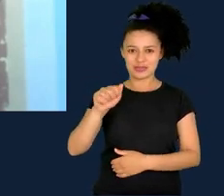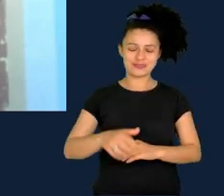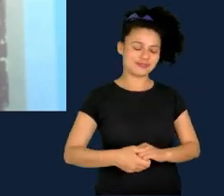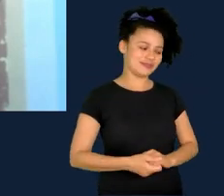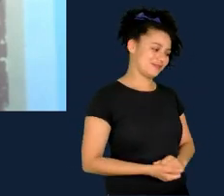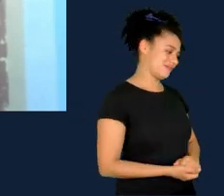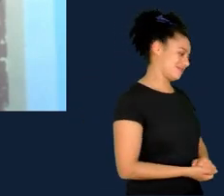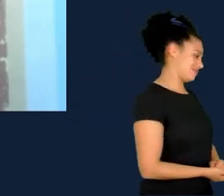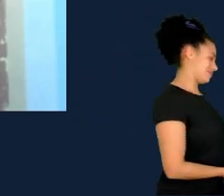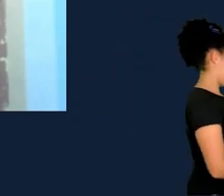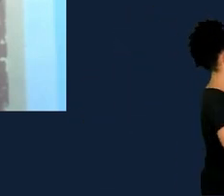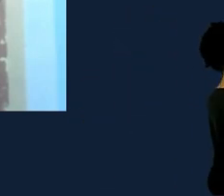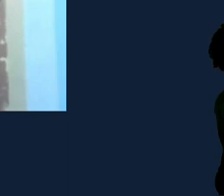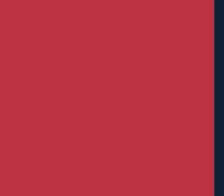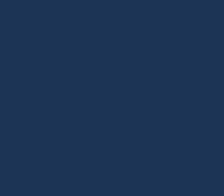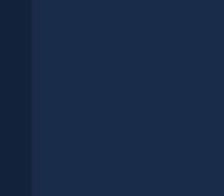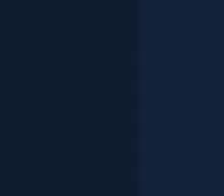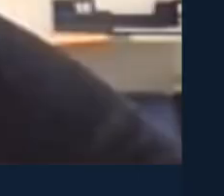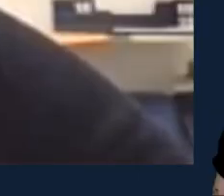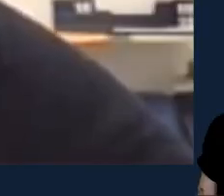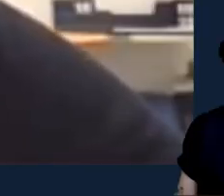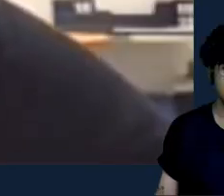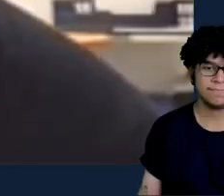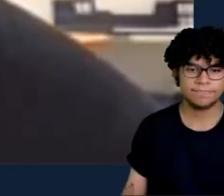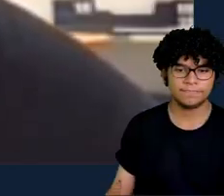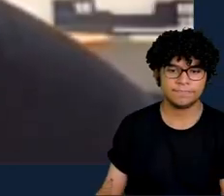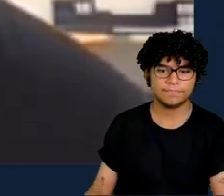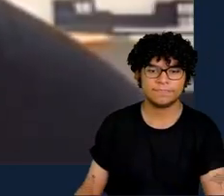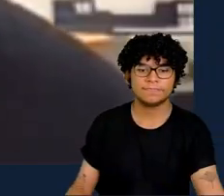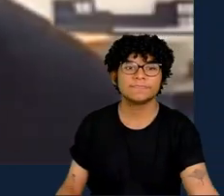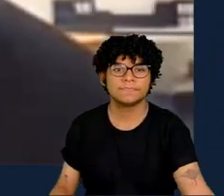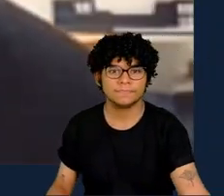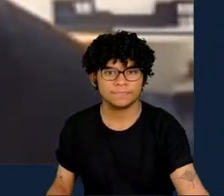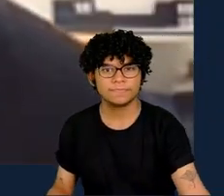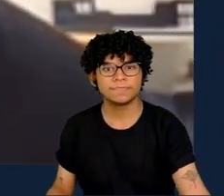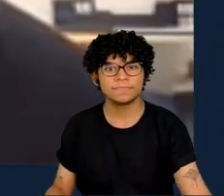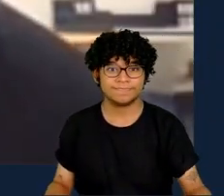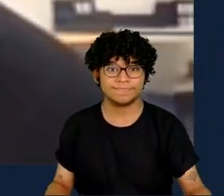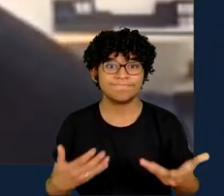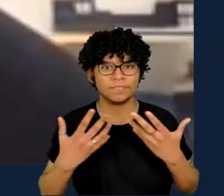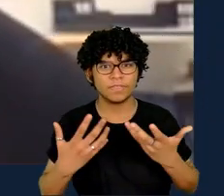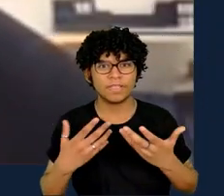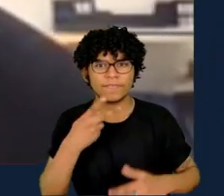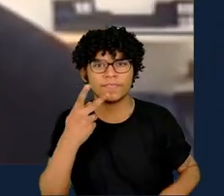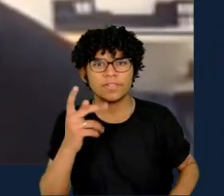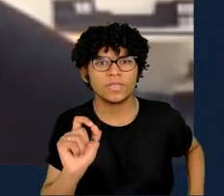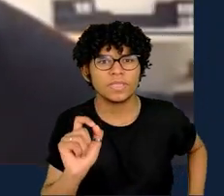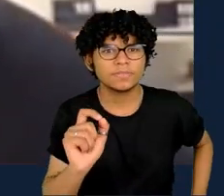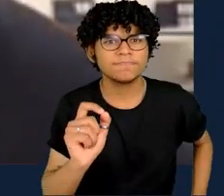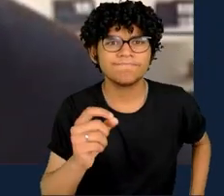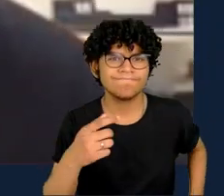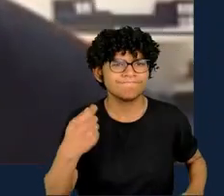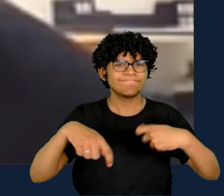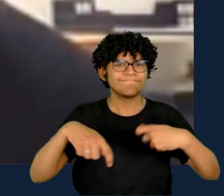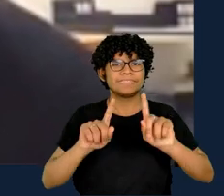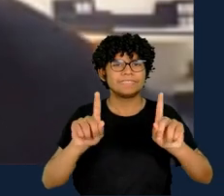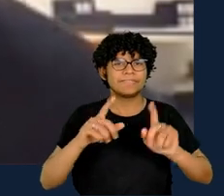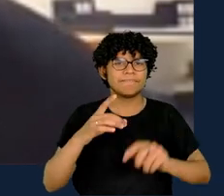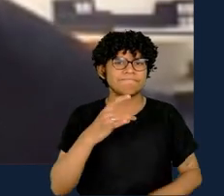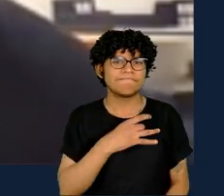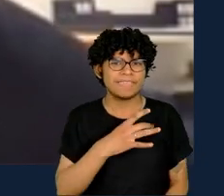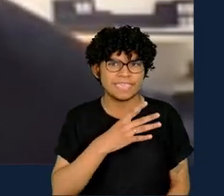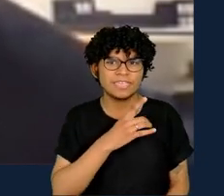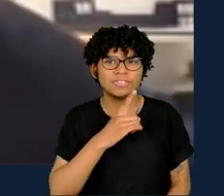Eu só gostaria de falar que não é preciso ter medo de se aprofundar nos dados. Como comunicadores, temos